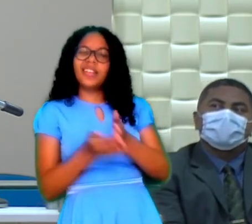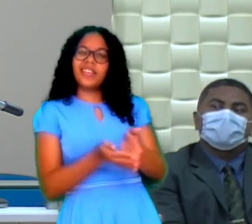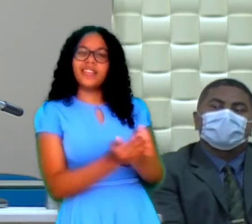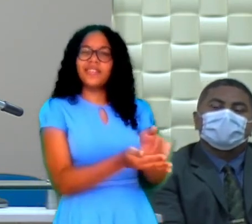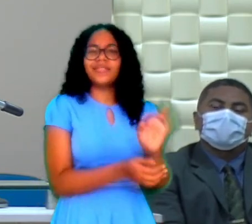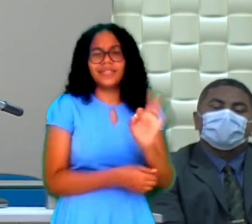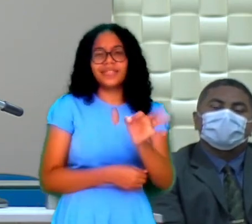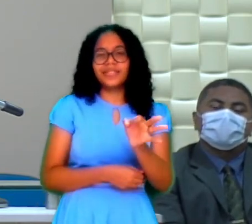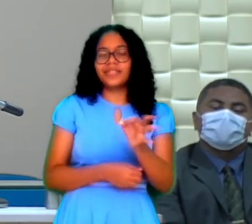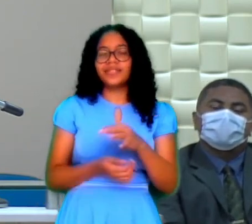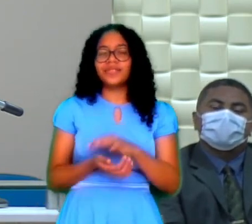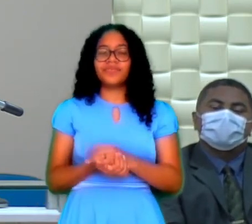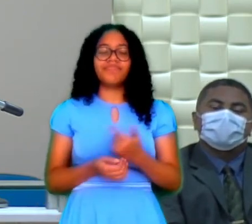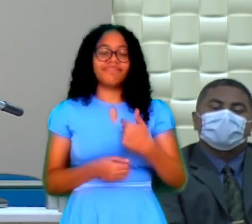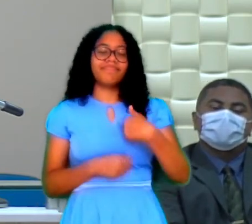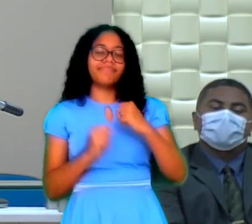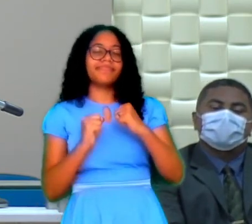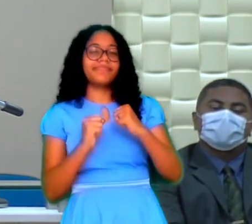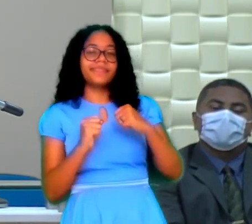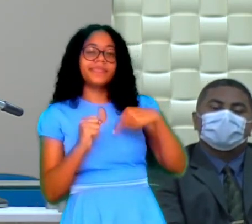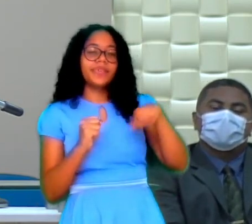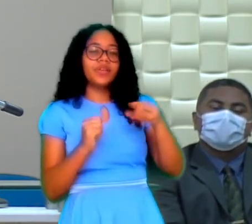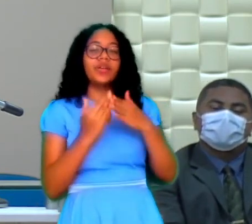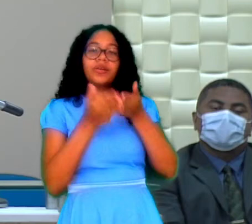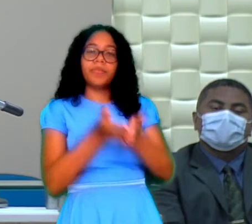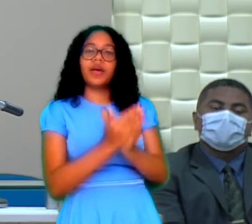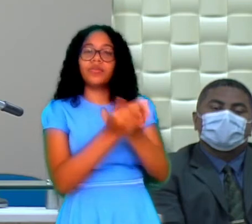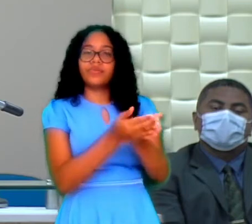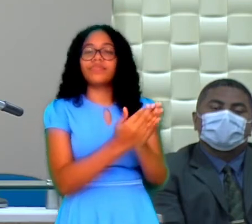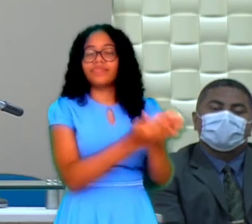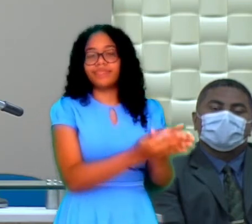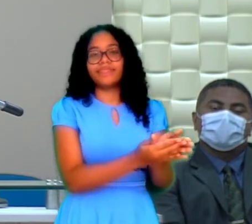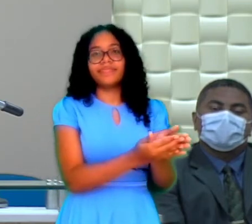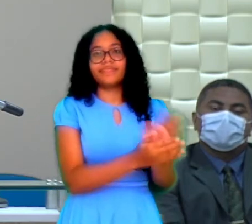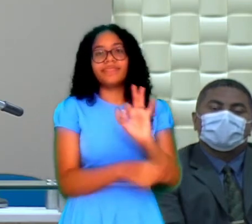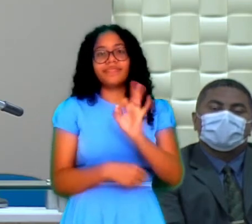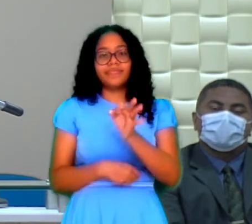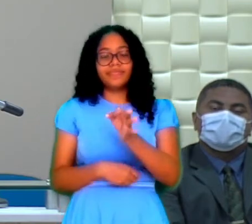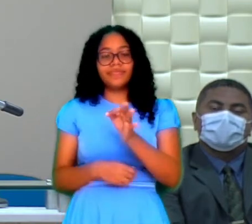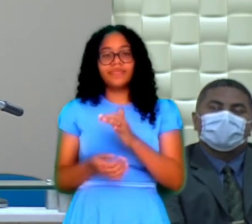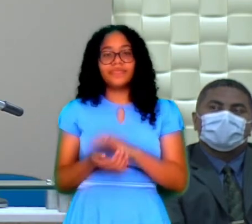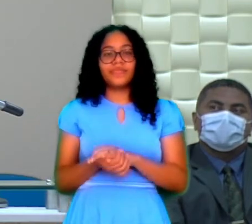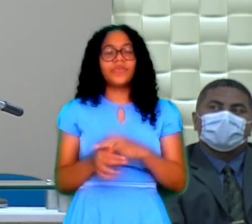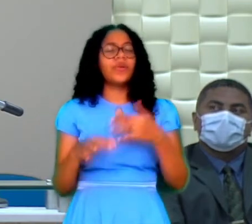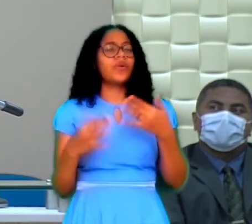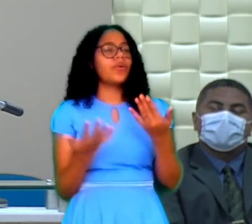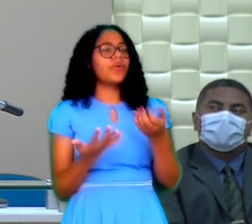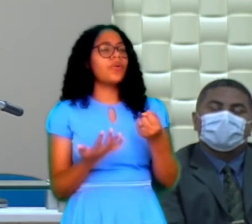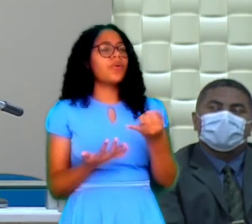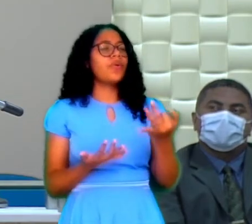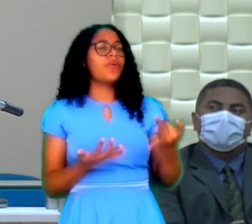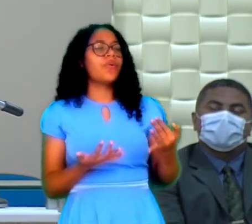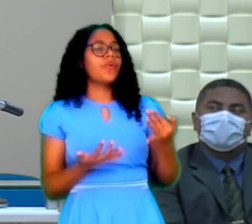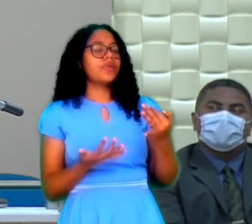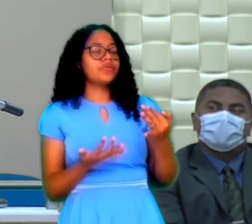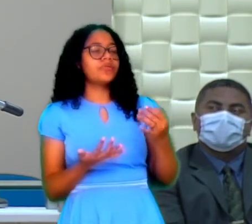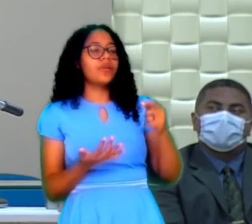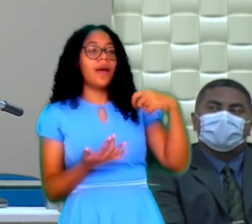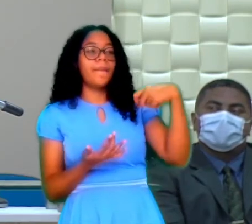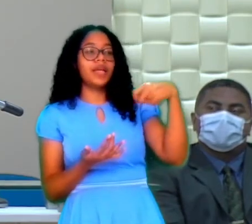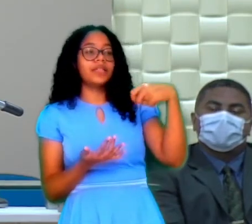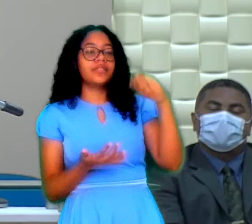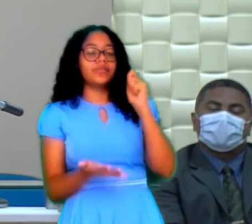morre todo mundo. Aí a Bíblia diz que eles pegaram Jonas, o levantaram e o lançaram